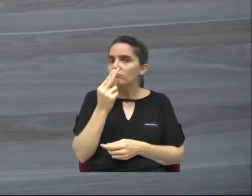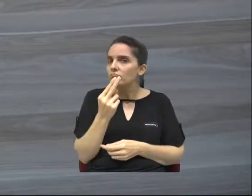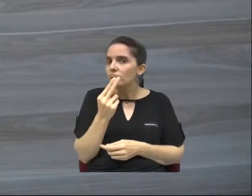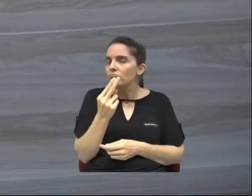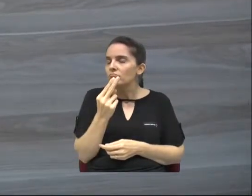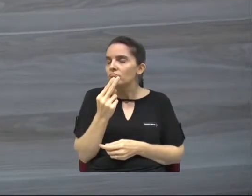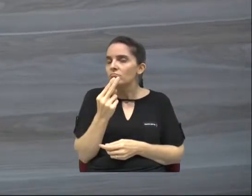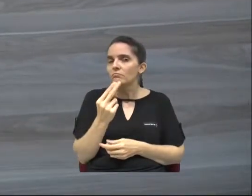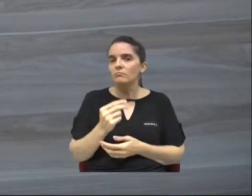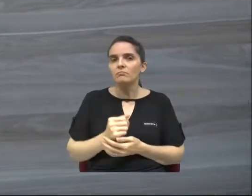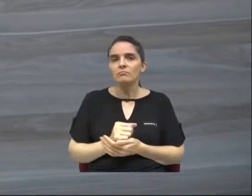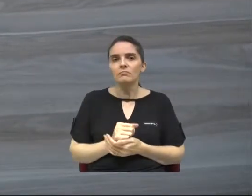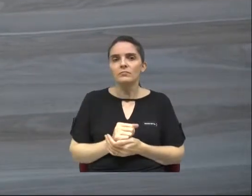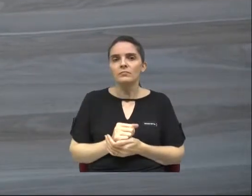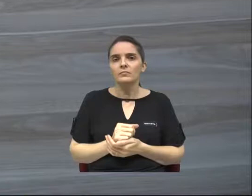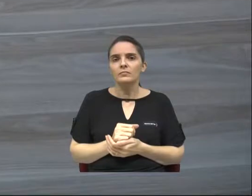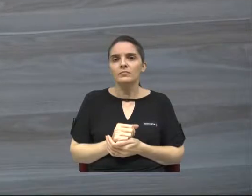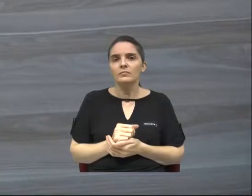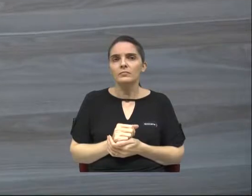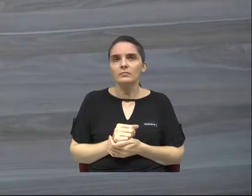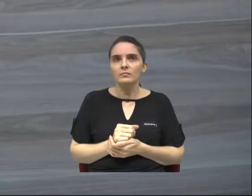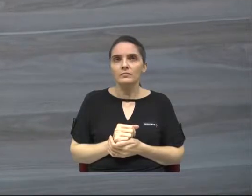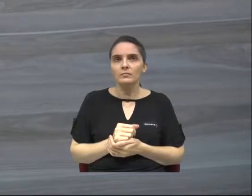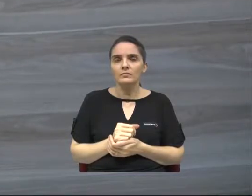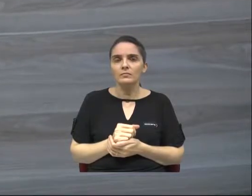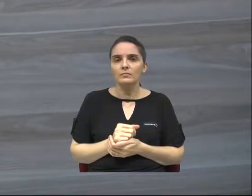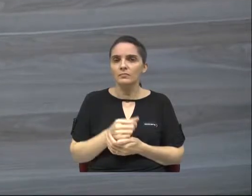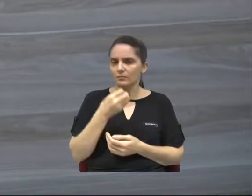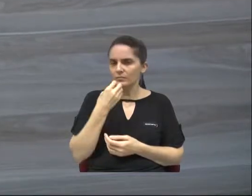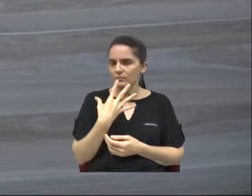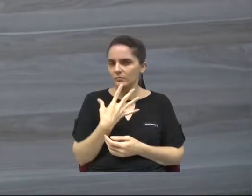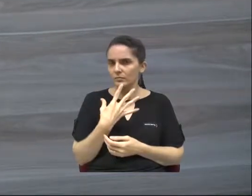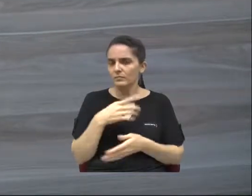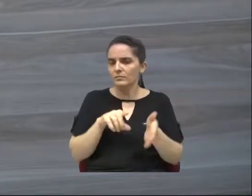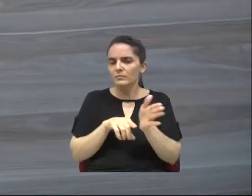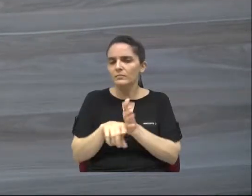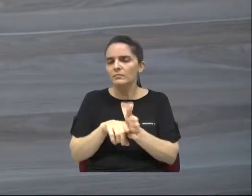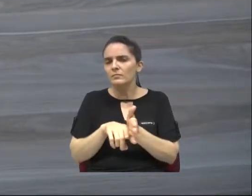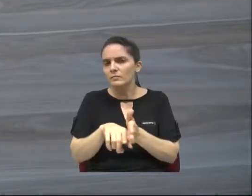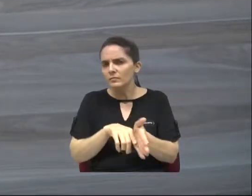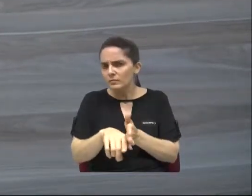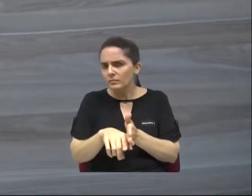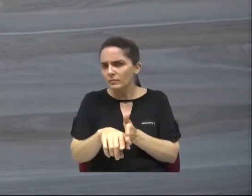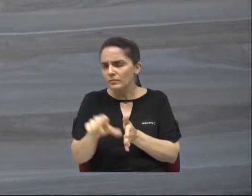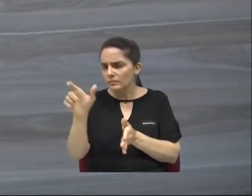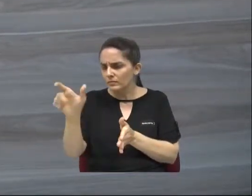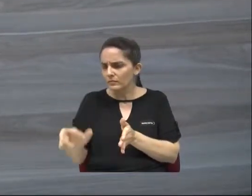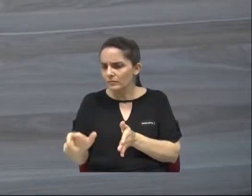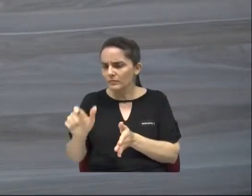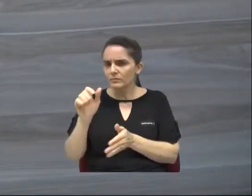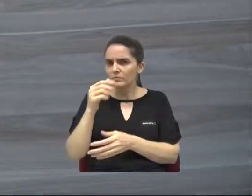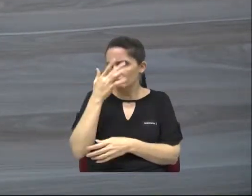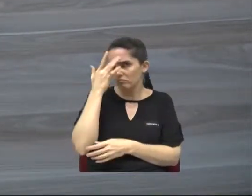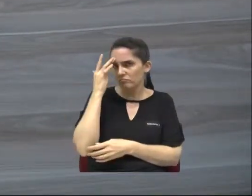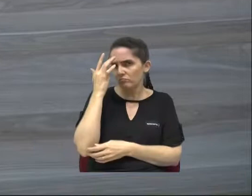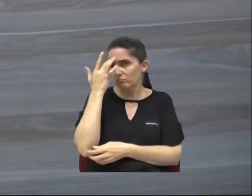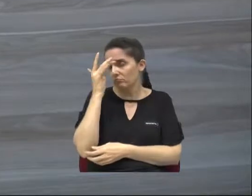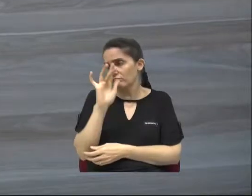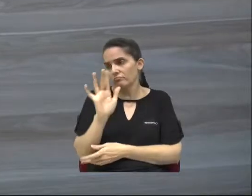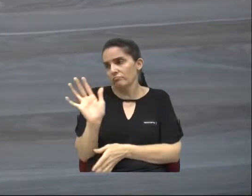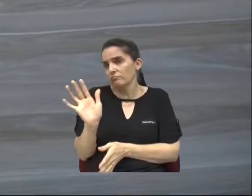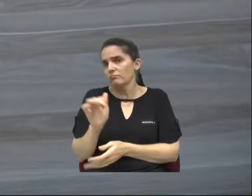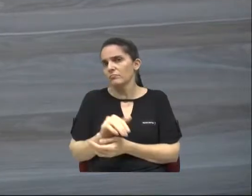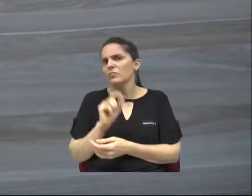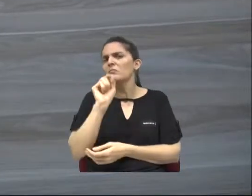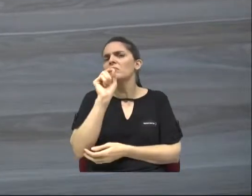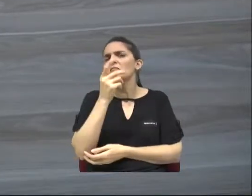ali agora há pouco, será que não seria, senhor presidente, interessante até de repente investigar essa pessoa? Né? Não sei. Quem